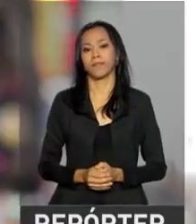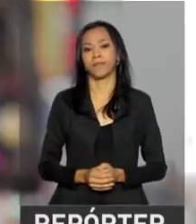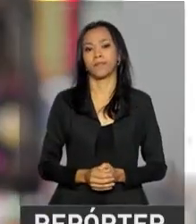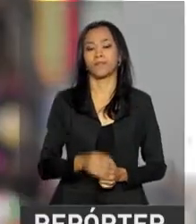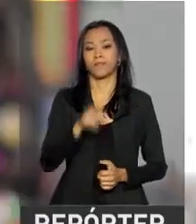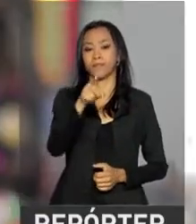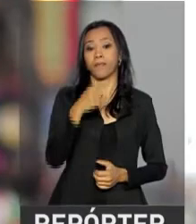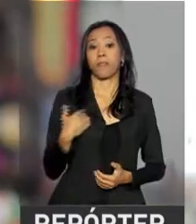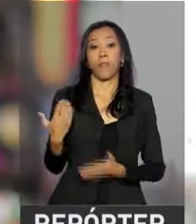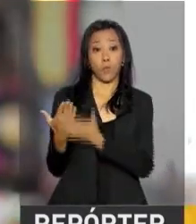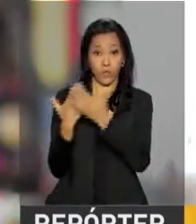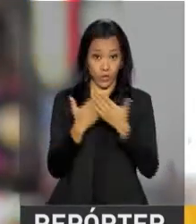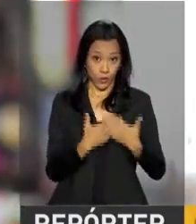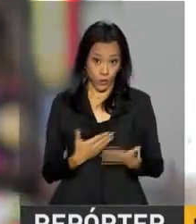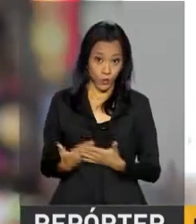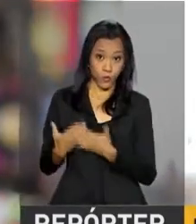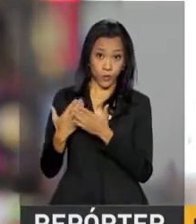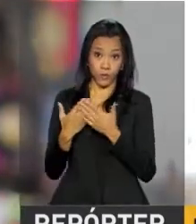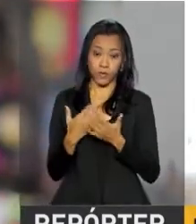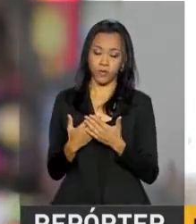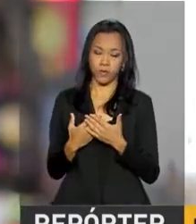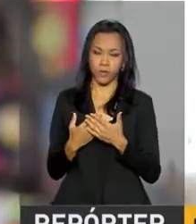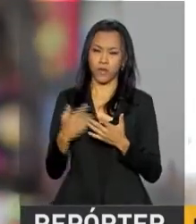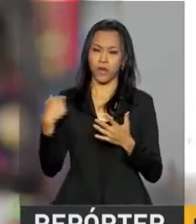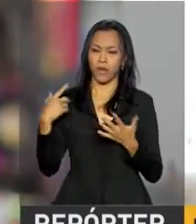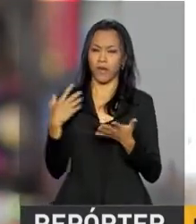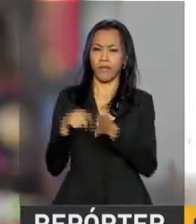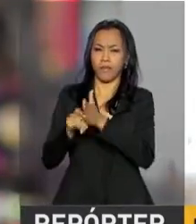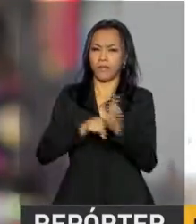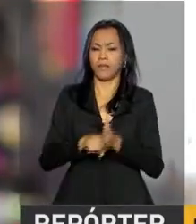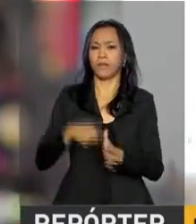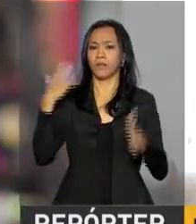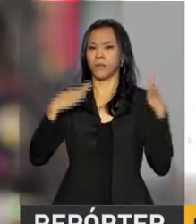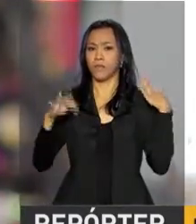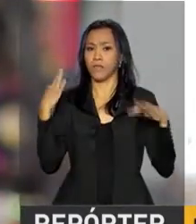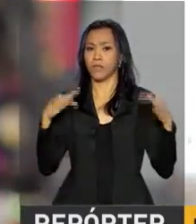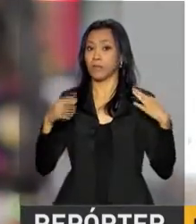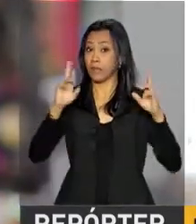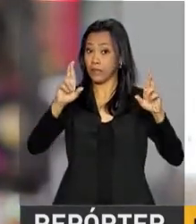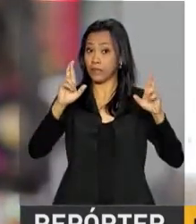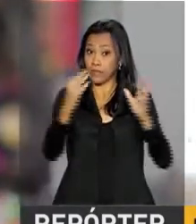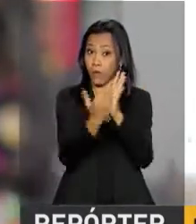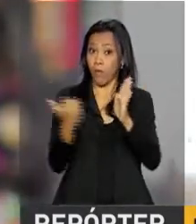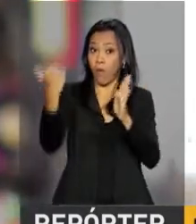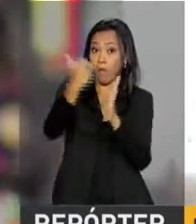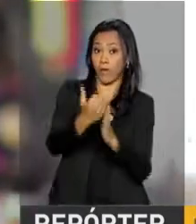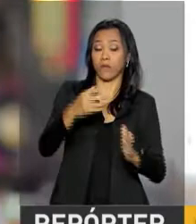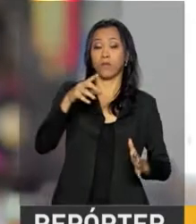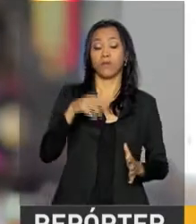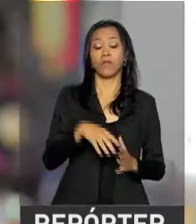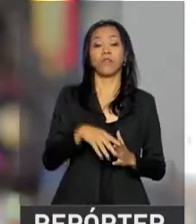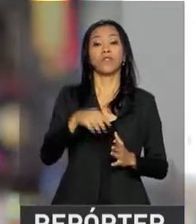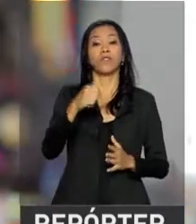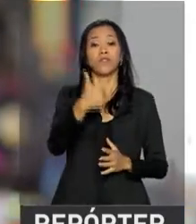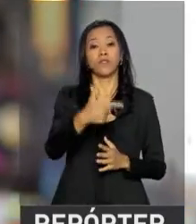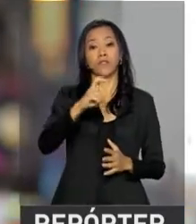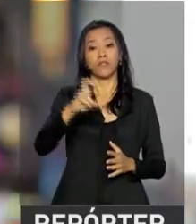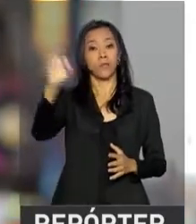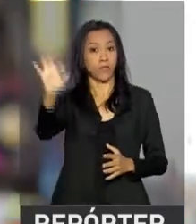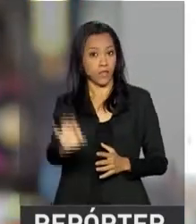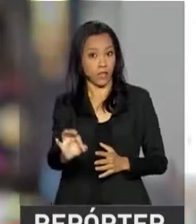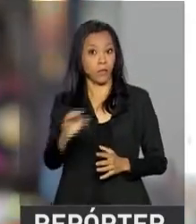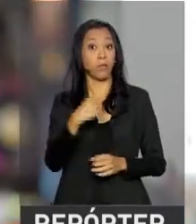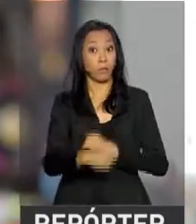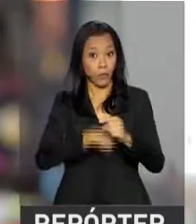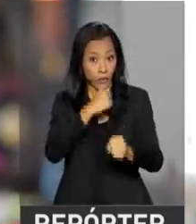Segundo estudos da Organização Mundial do Turismo, a perspectiva é que tenhamos um aumento de cerca de 25% ao ano no número de